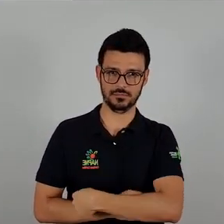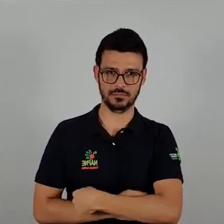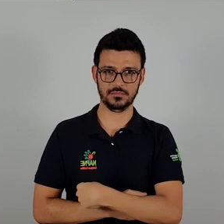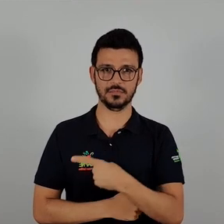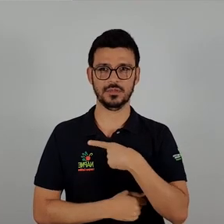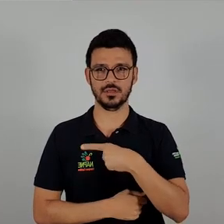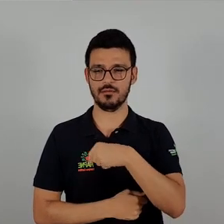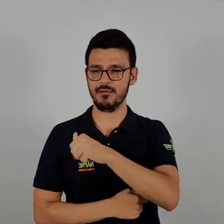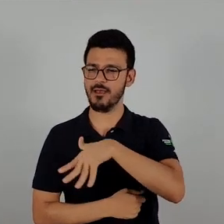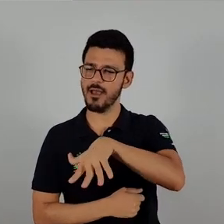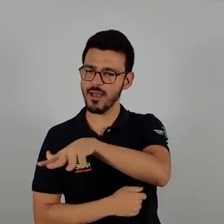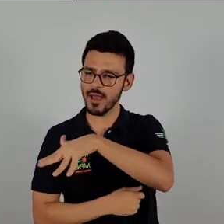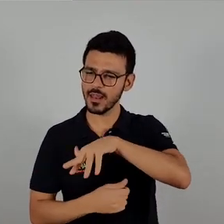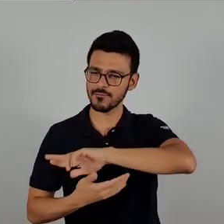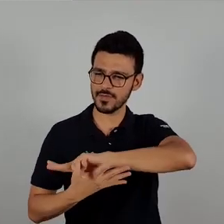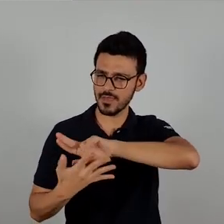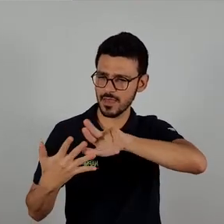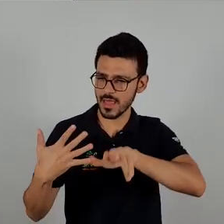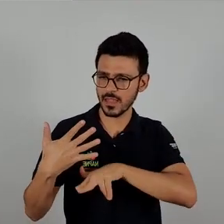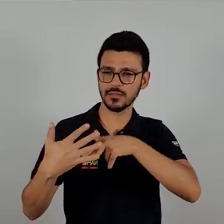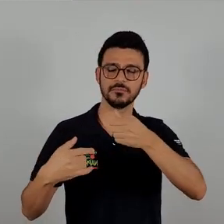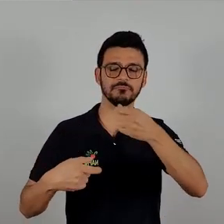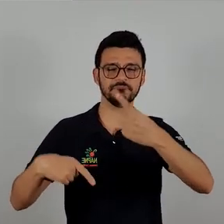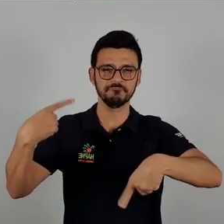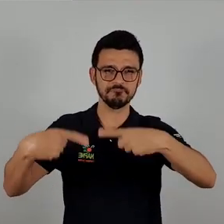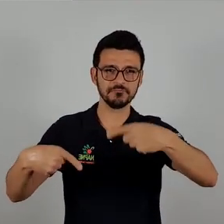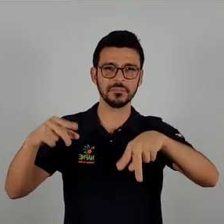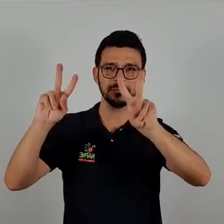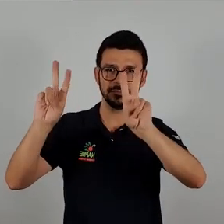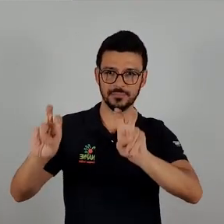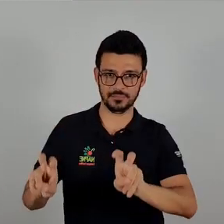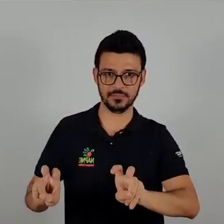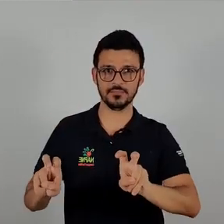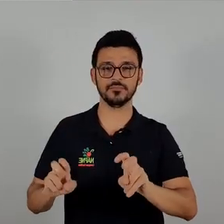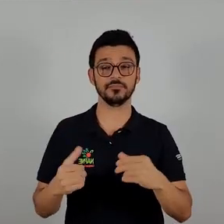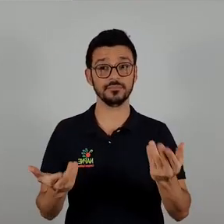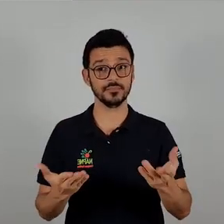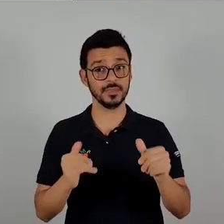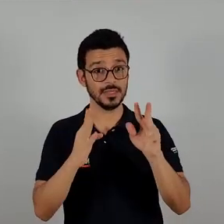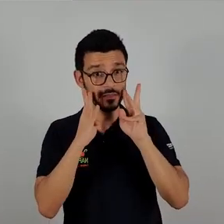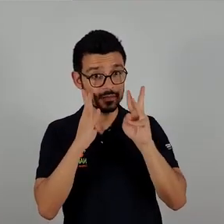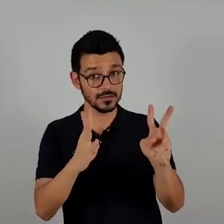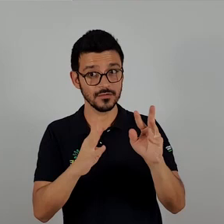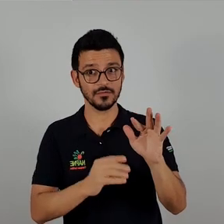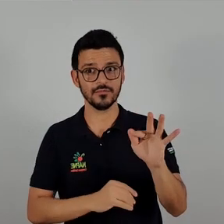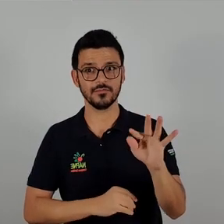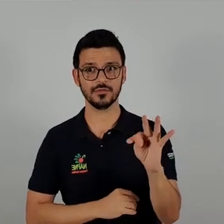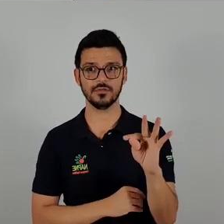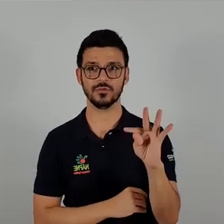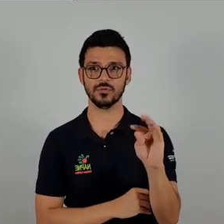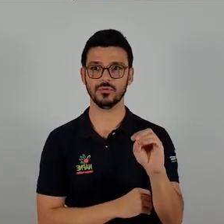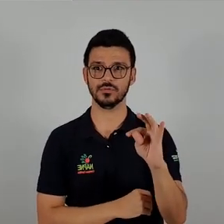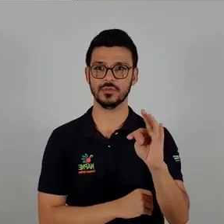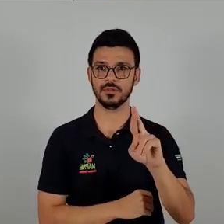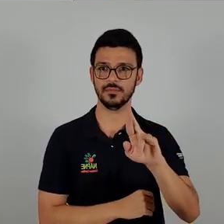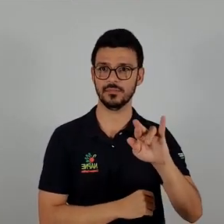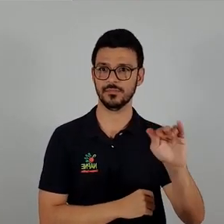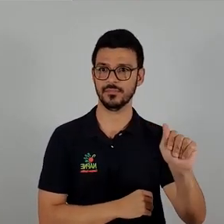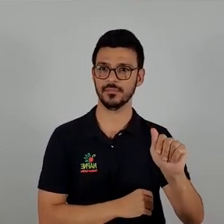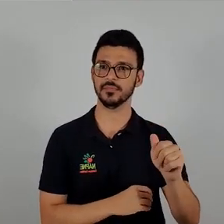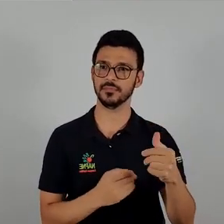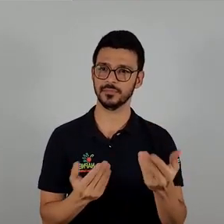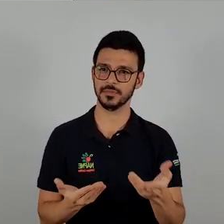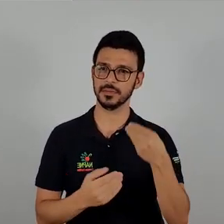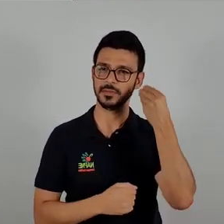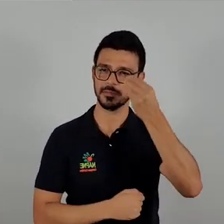da fitoterapia, não só pela experiência, então, né, que foi citada aí de casos de sucesso, como também para mostrar para vocês como um tratamento